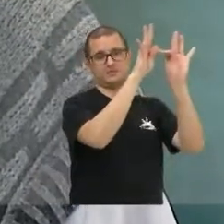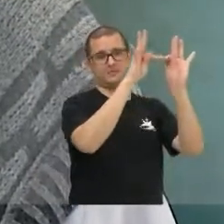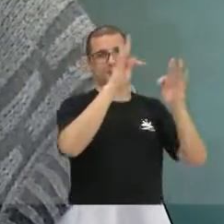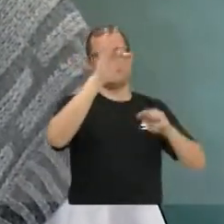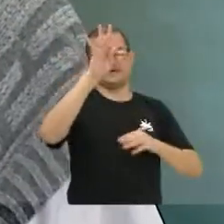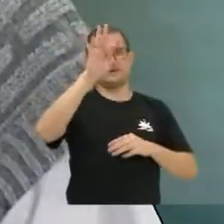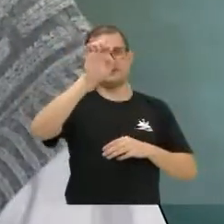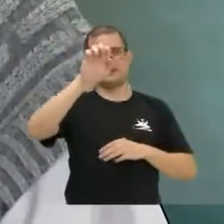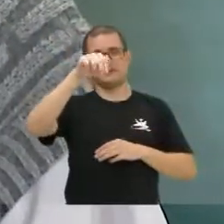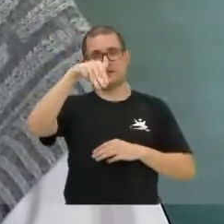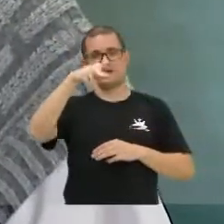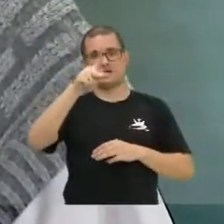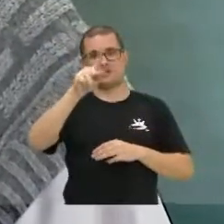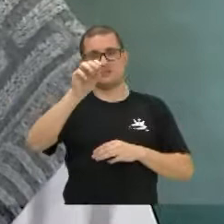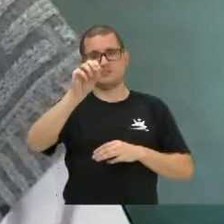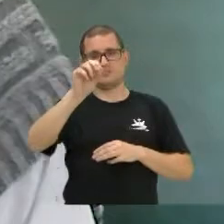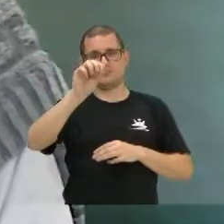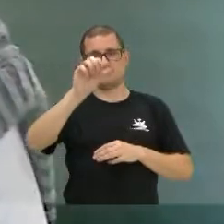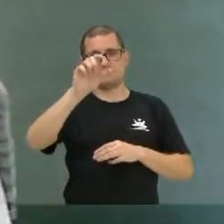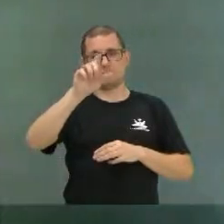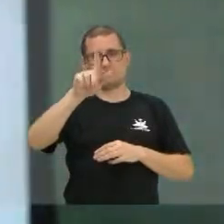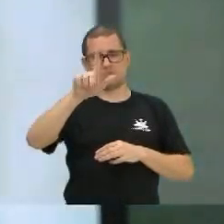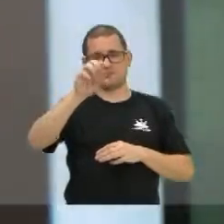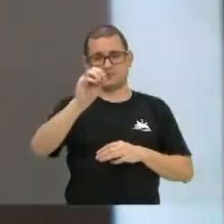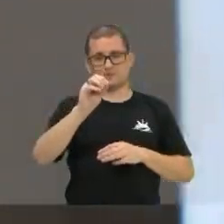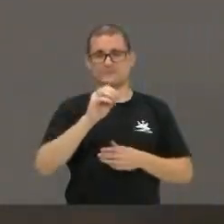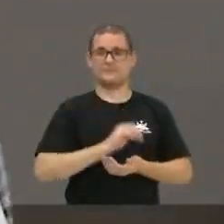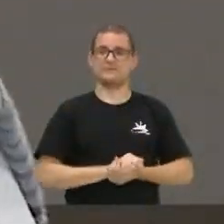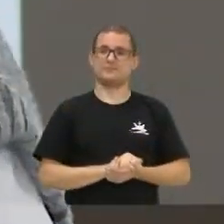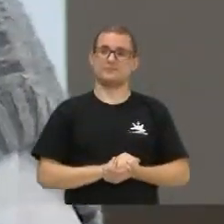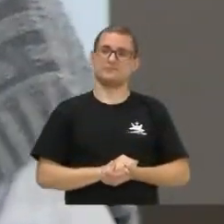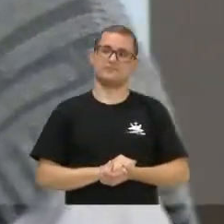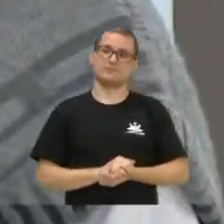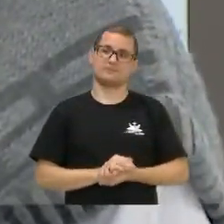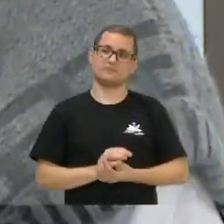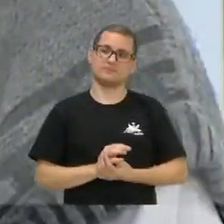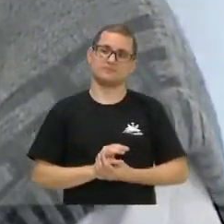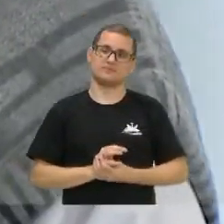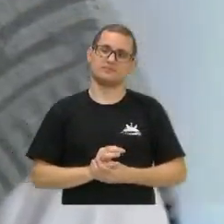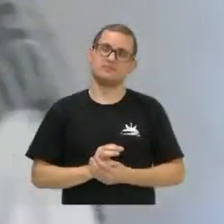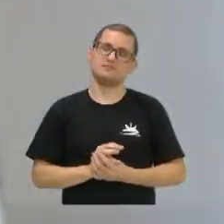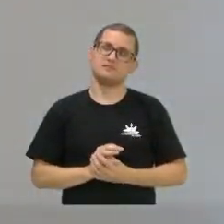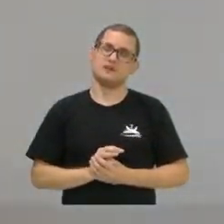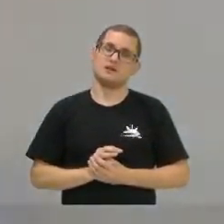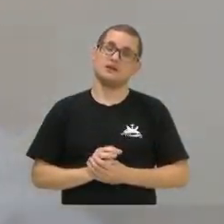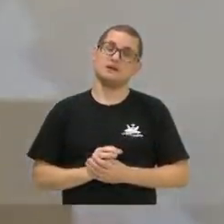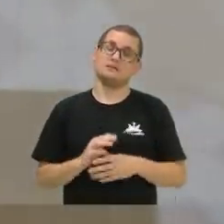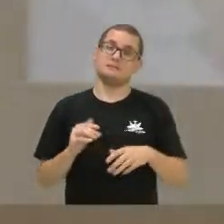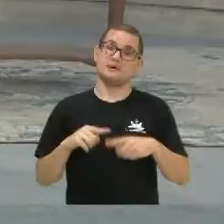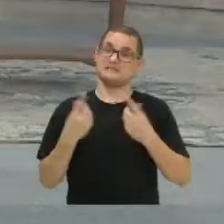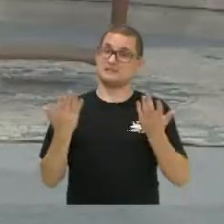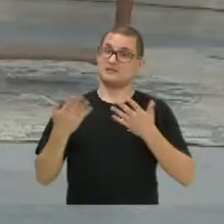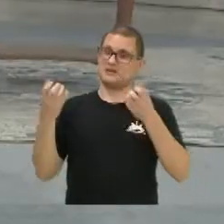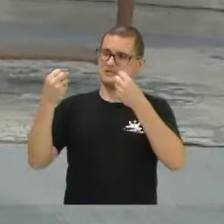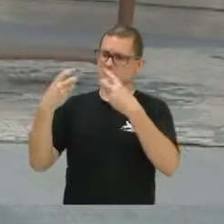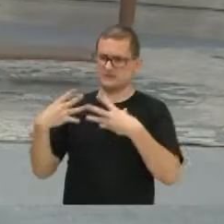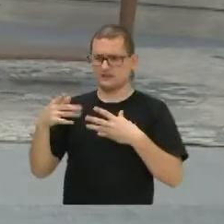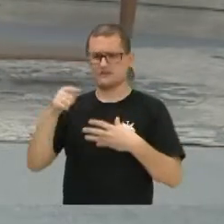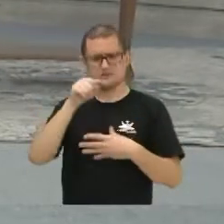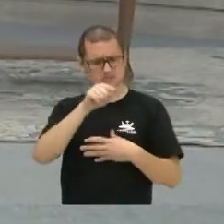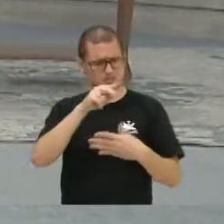significação simbólica a igreja levanta-te e mede a igreja